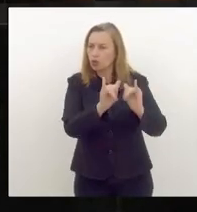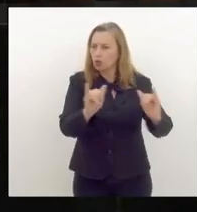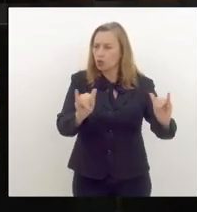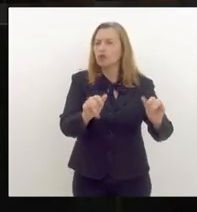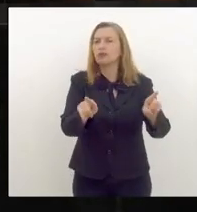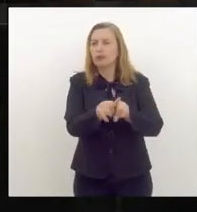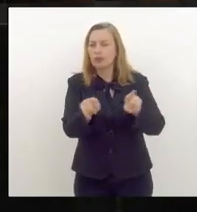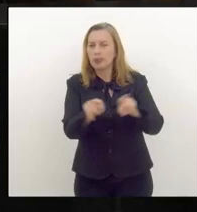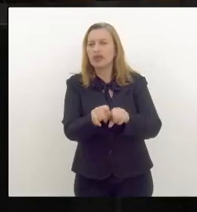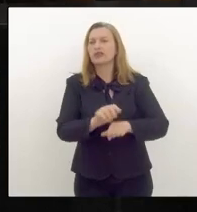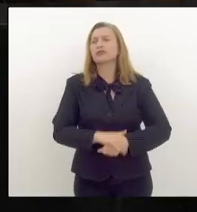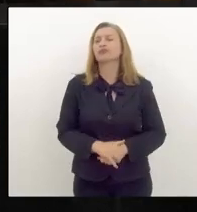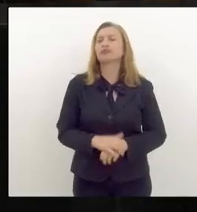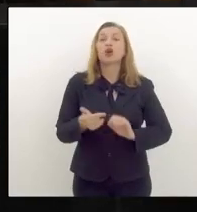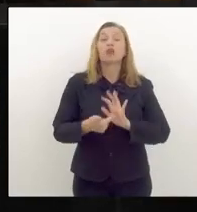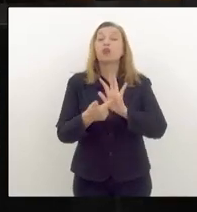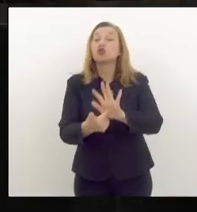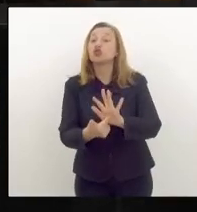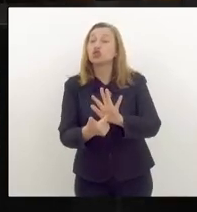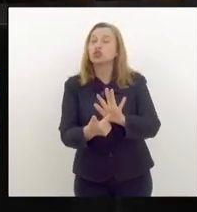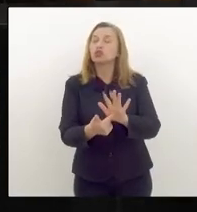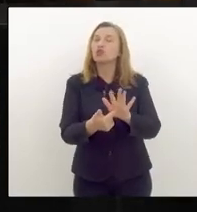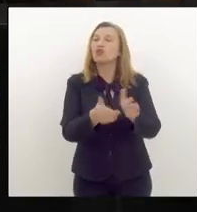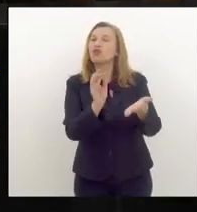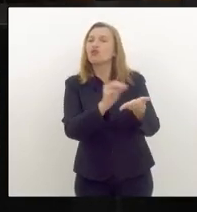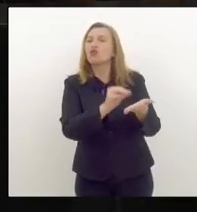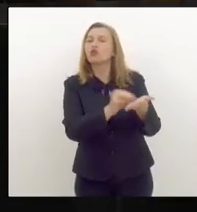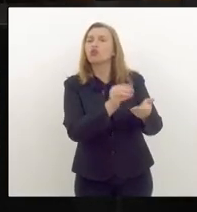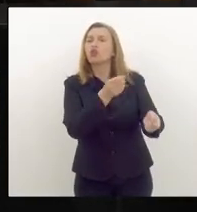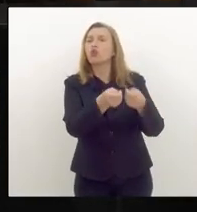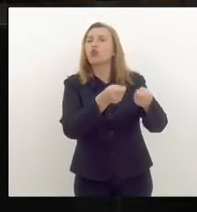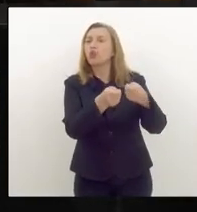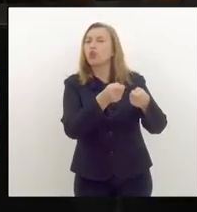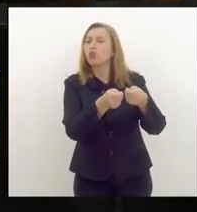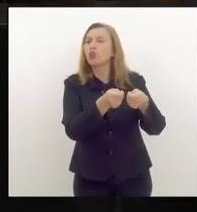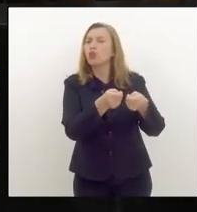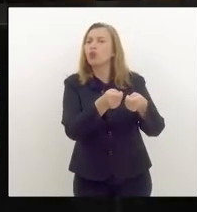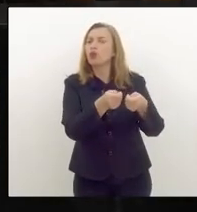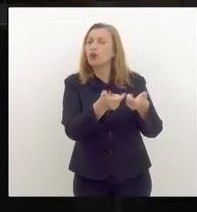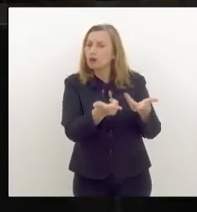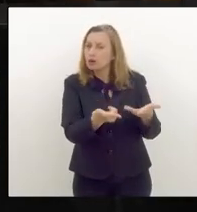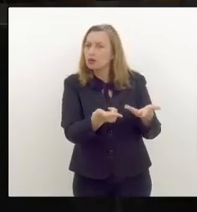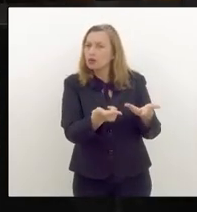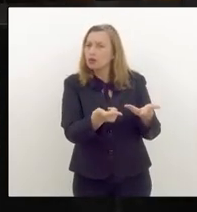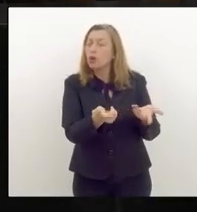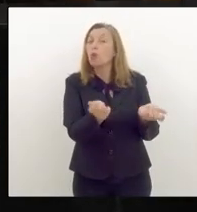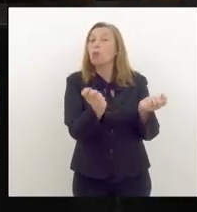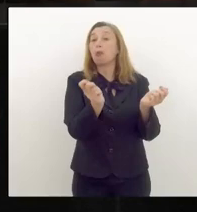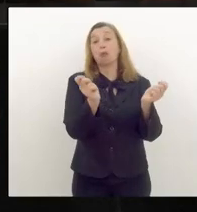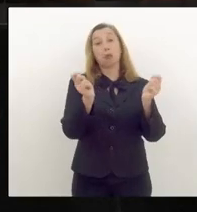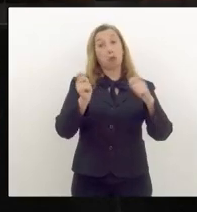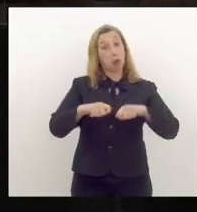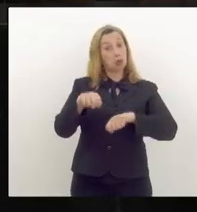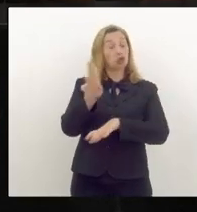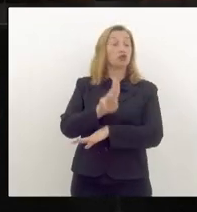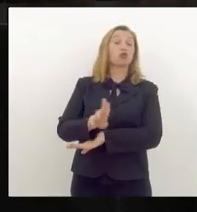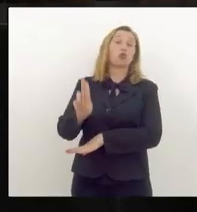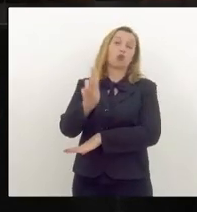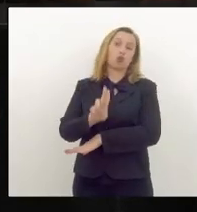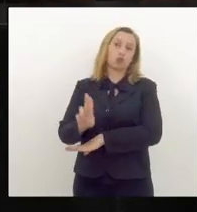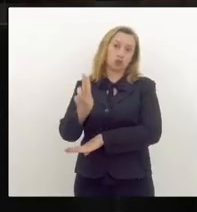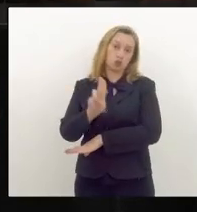televisada mostrando esse descontrole e o e o possível uso